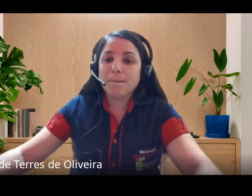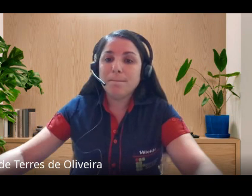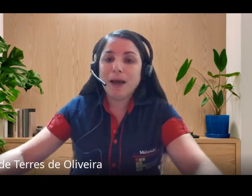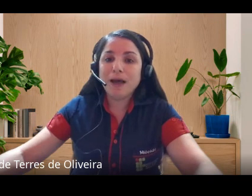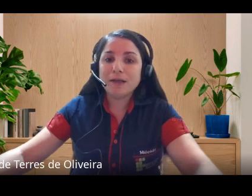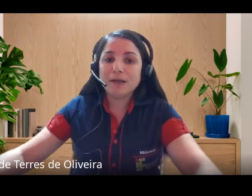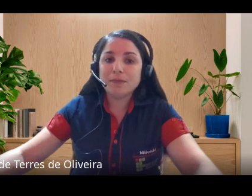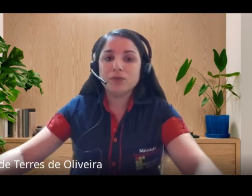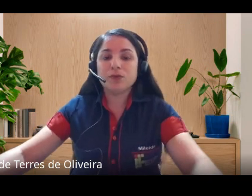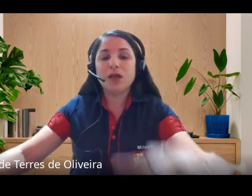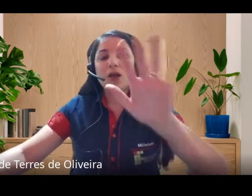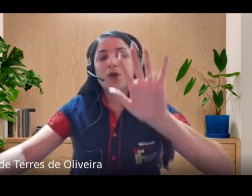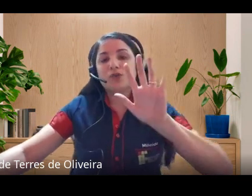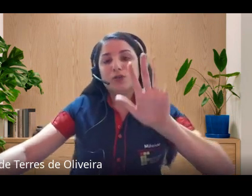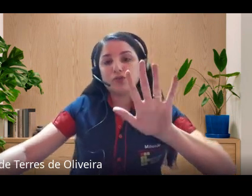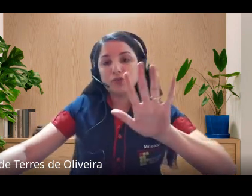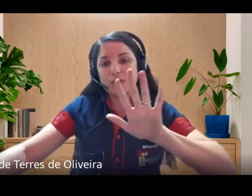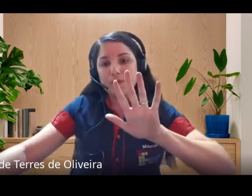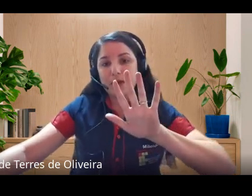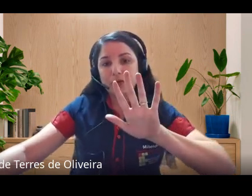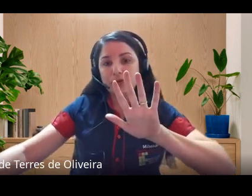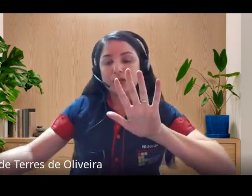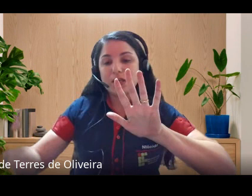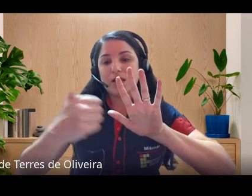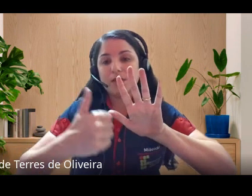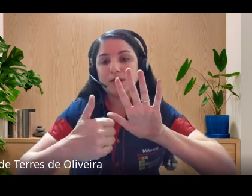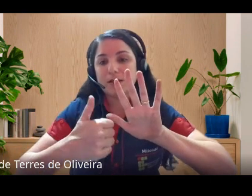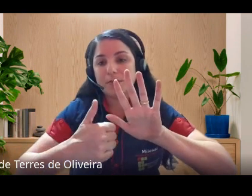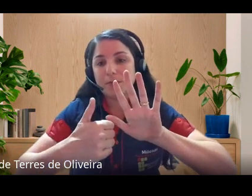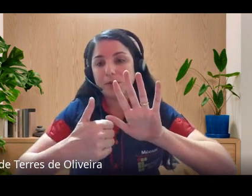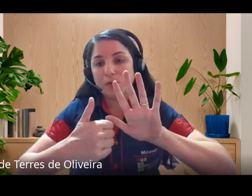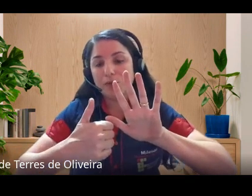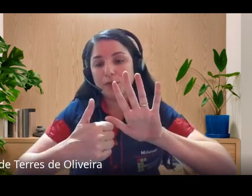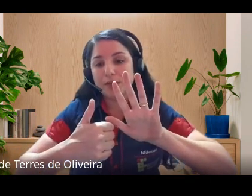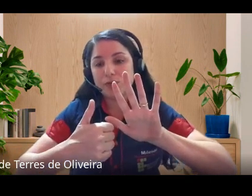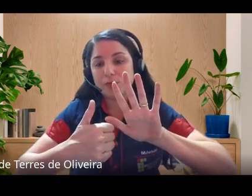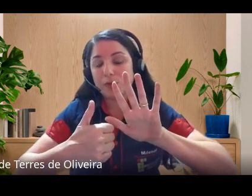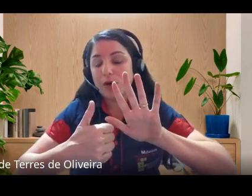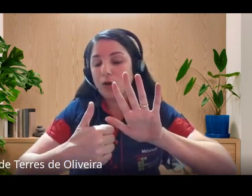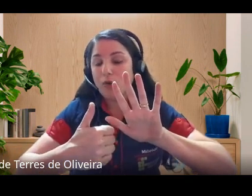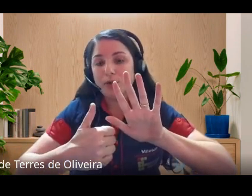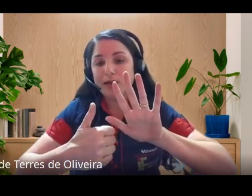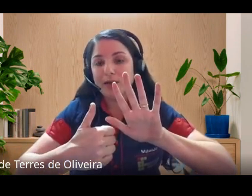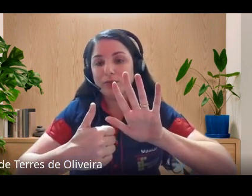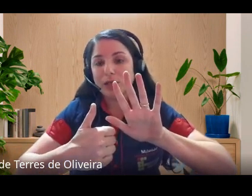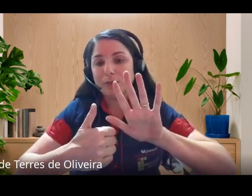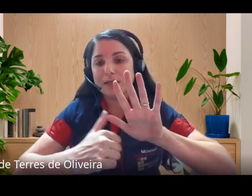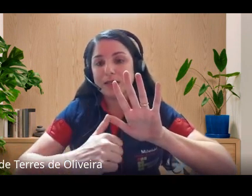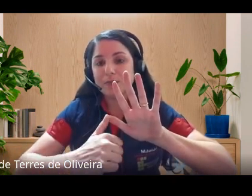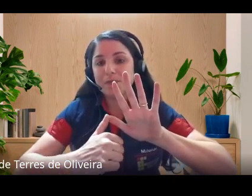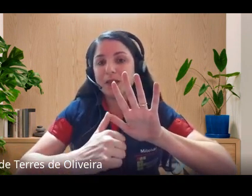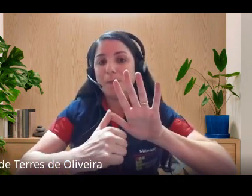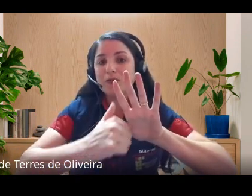define parâmetro, né? Os dedos todos abertos e aí a minha mão, configuração de mão com o polegar voltado